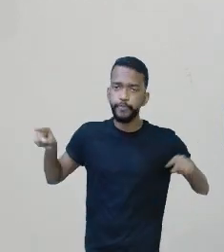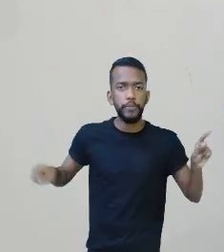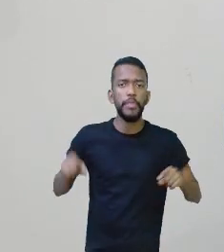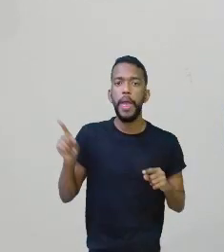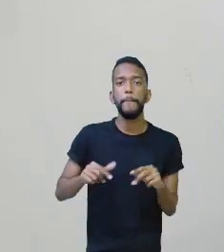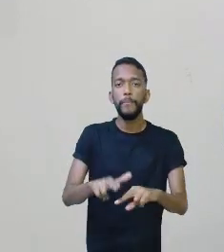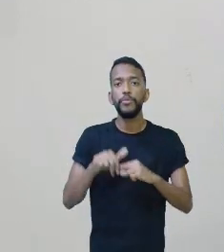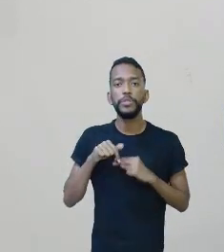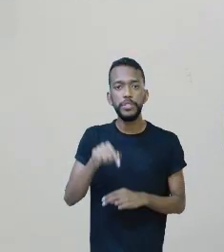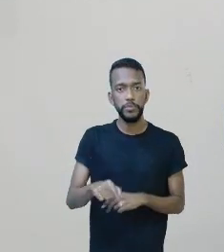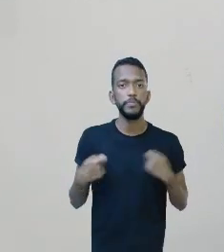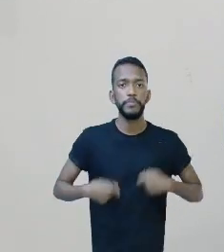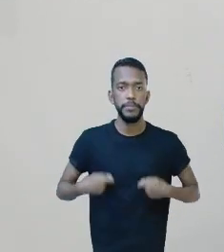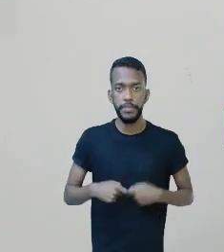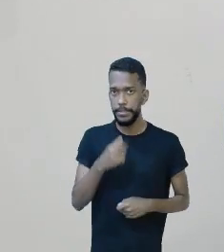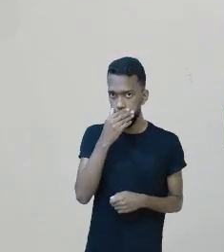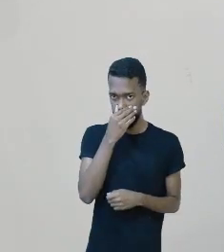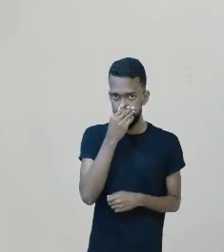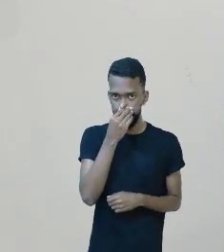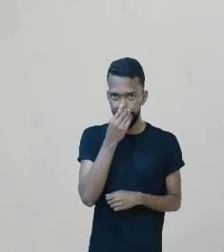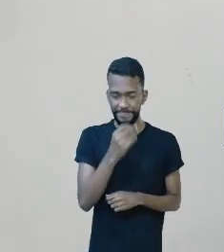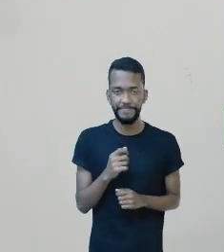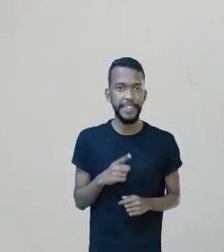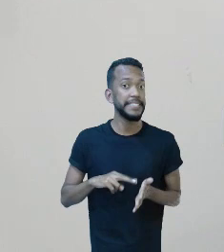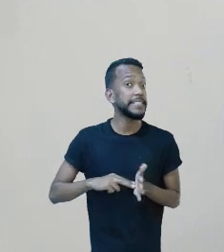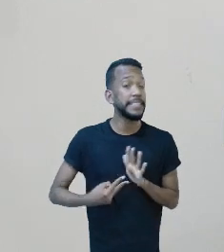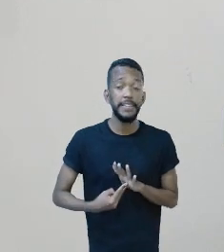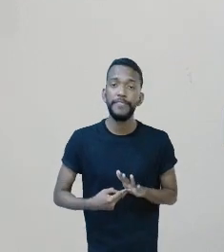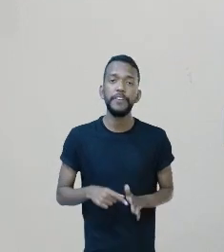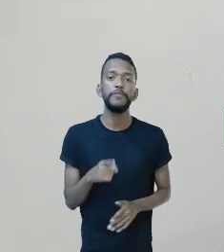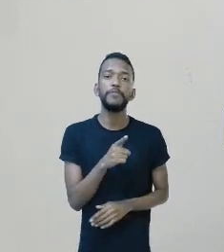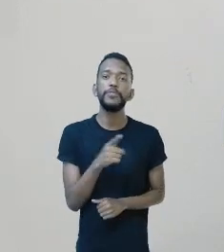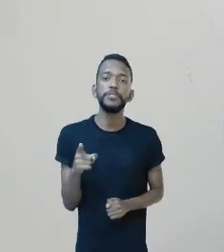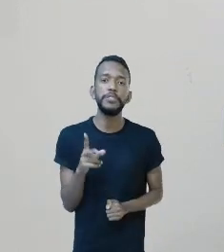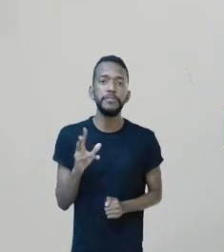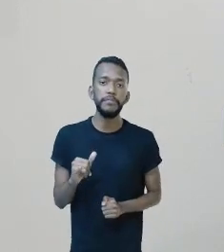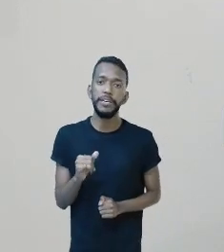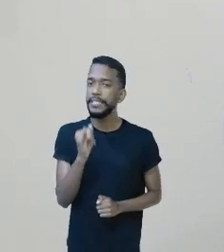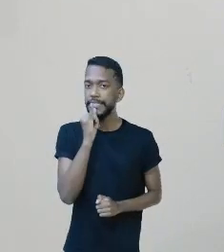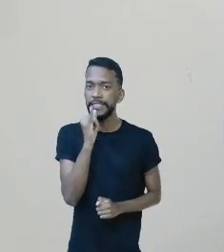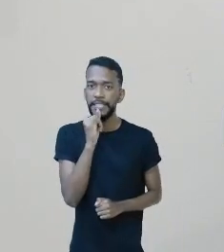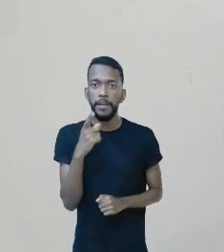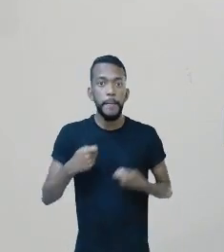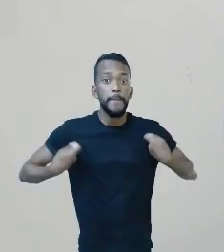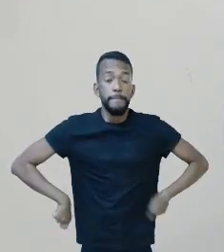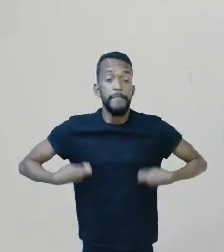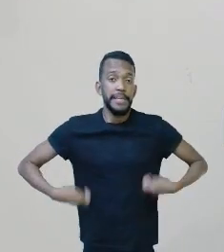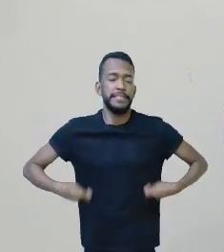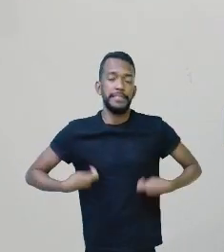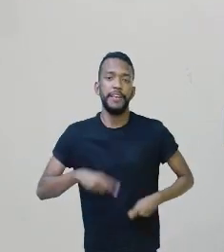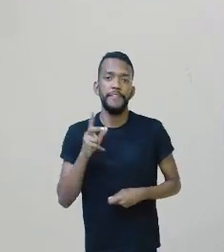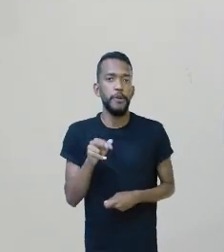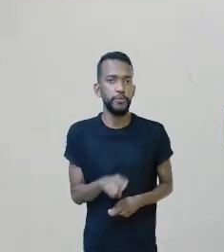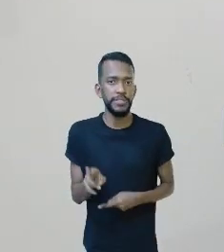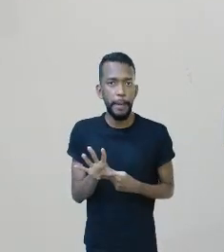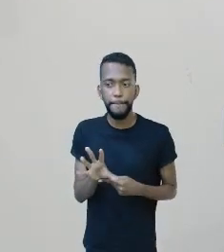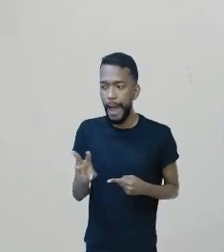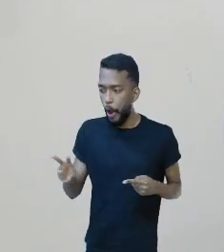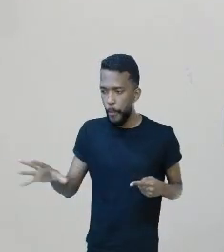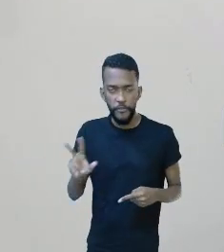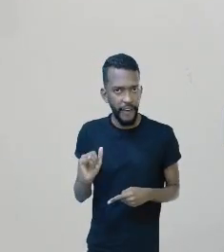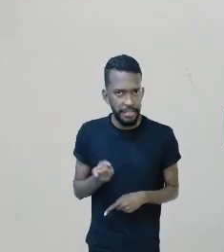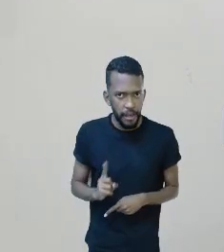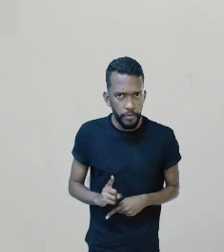isso que serve. O que não significa dizer que você, em uma situação emergencial, não vai utilizar o